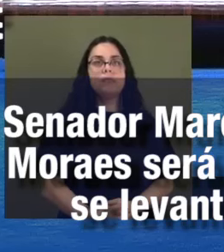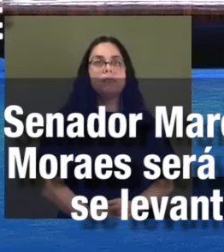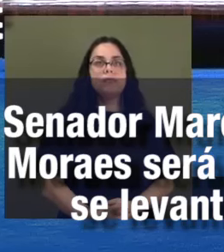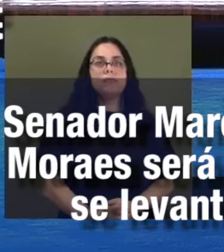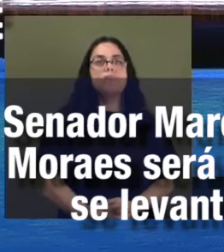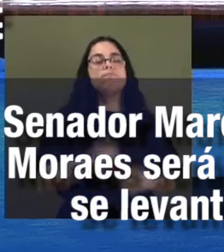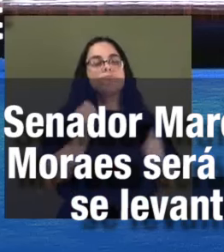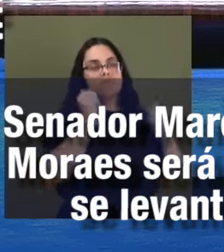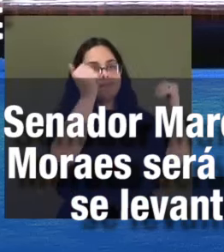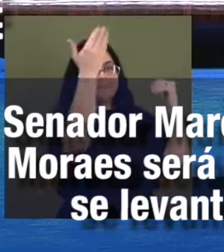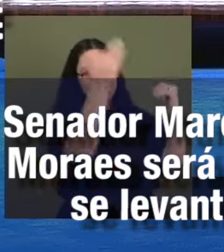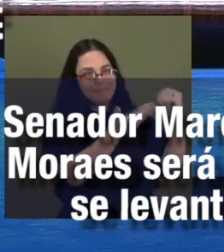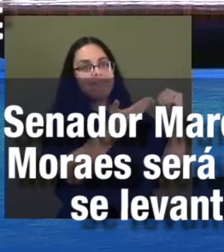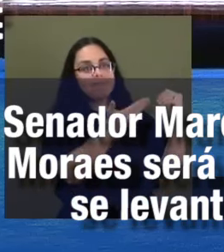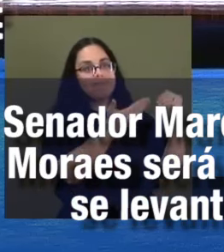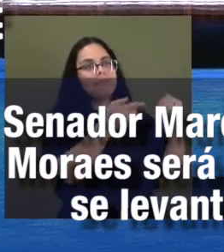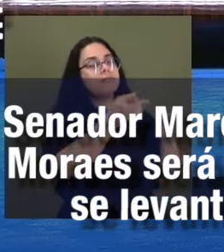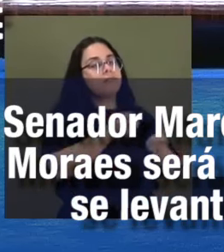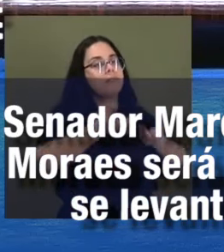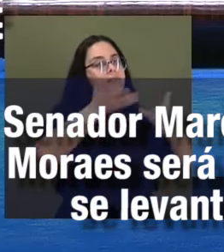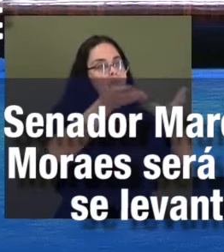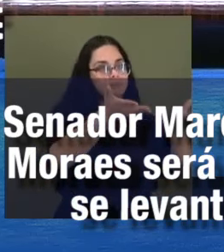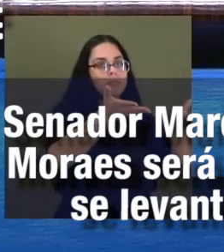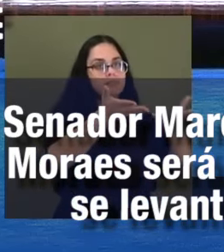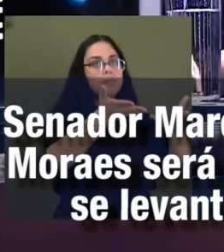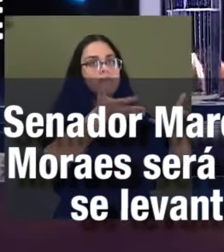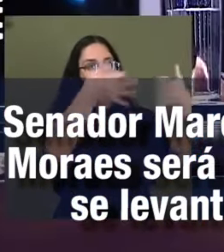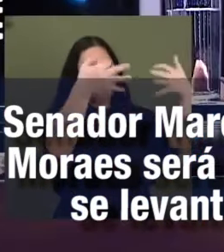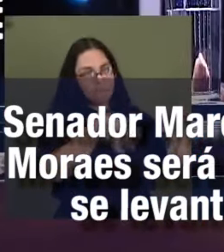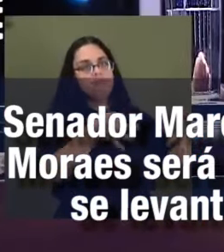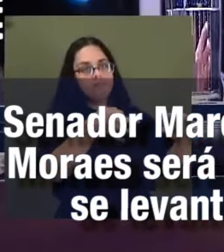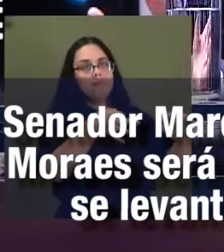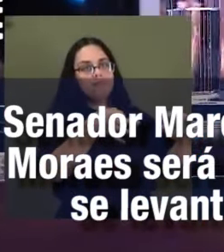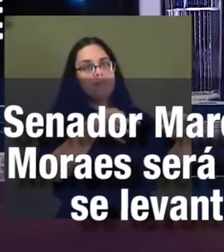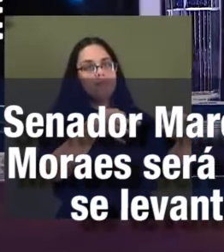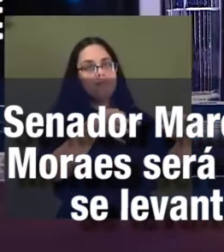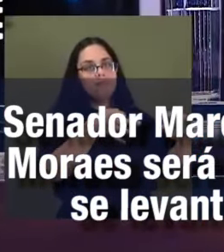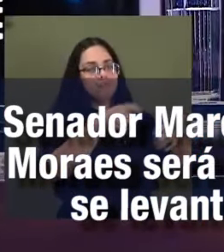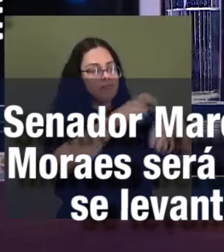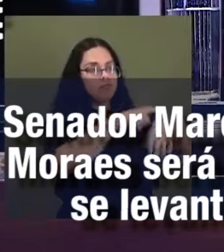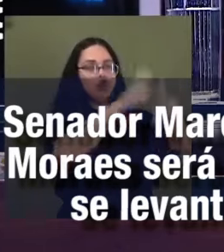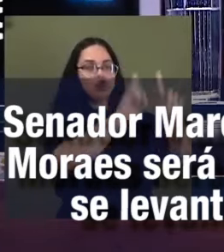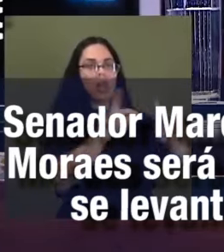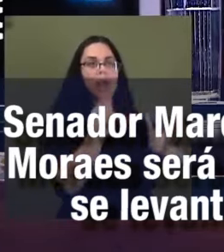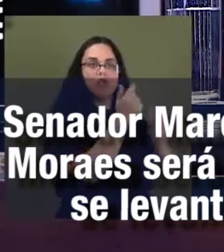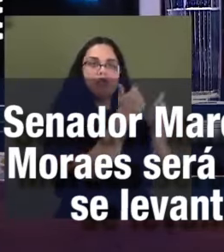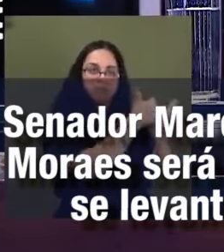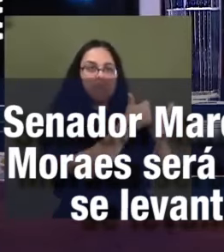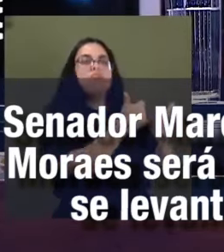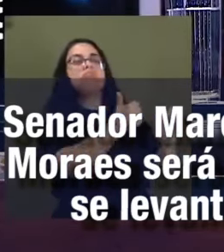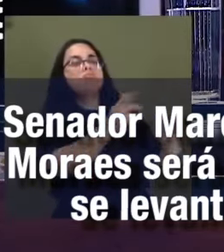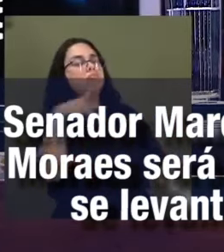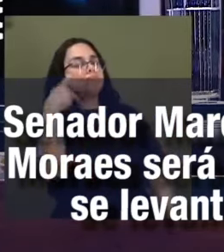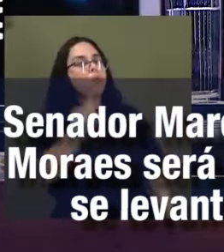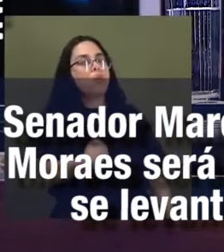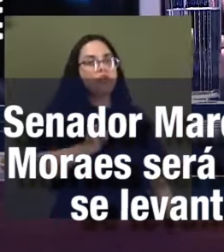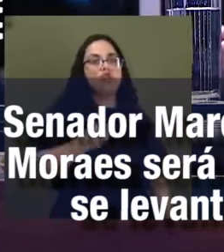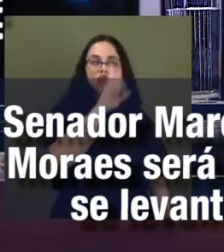Vossa Excelência se manifestou aí com a devida, o devido direito parlamentar de